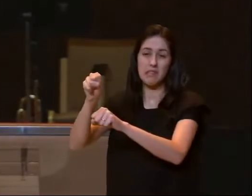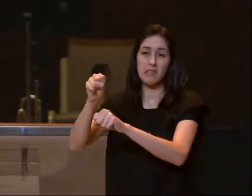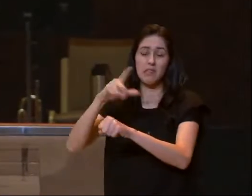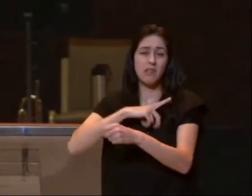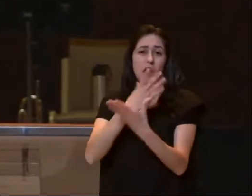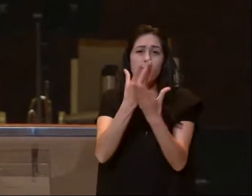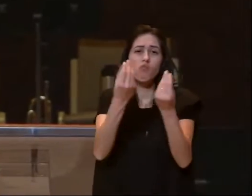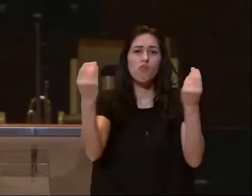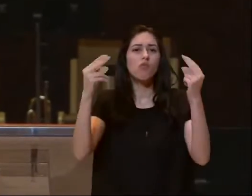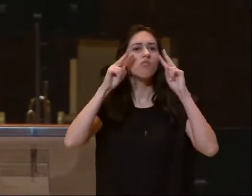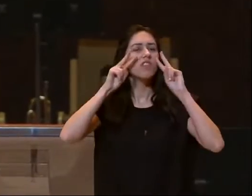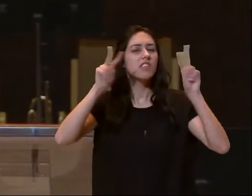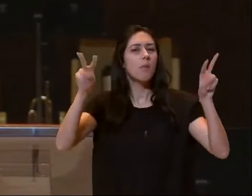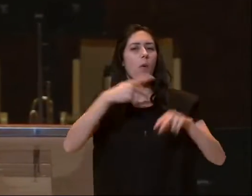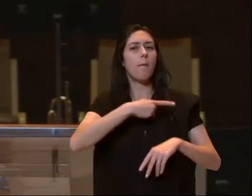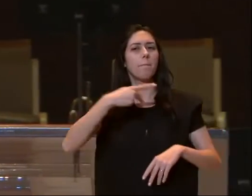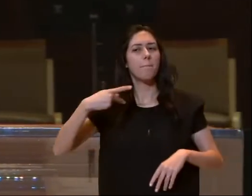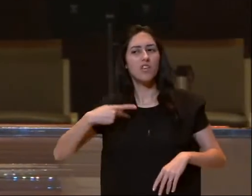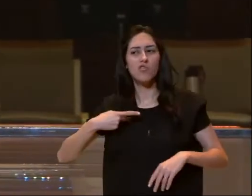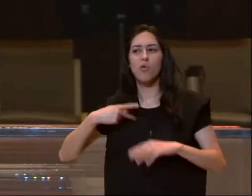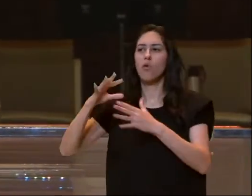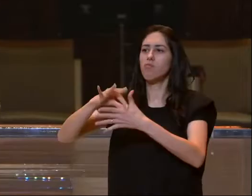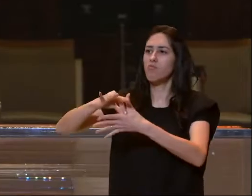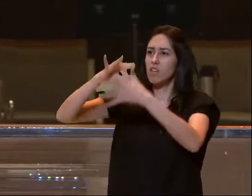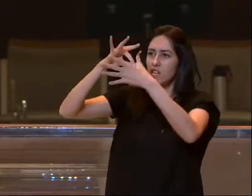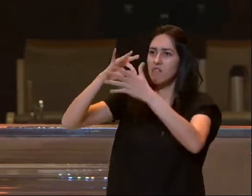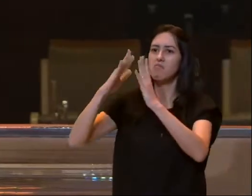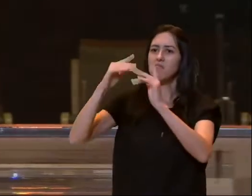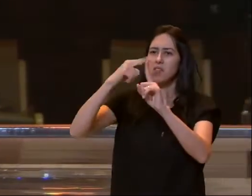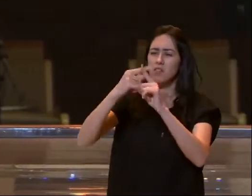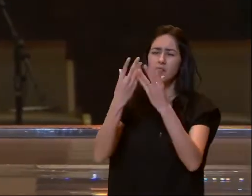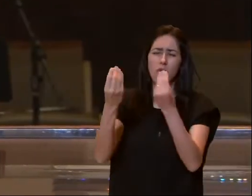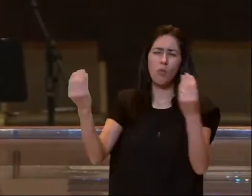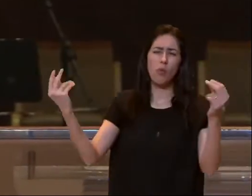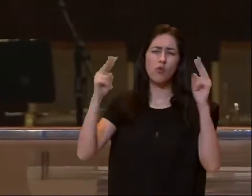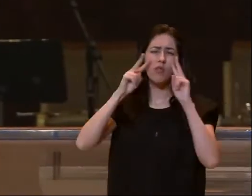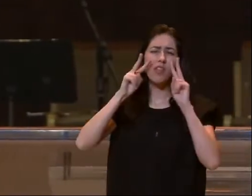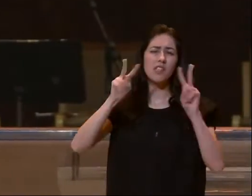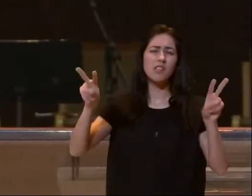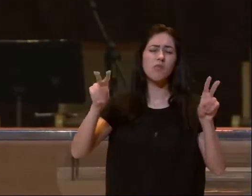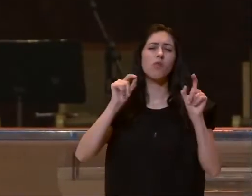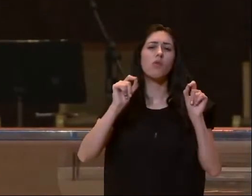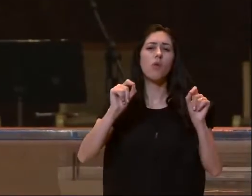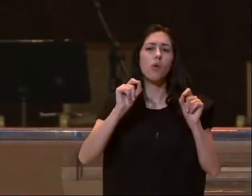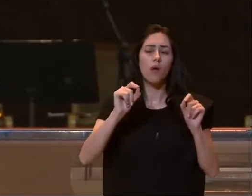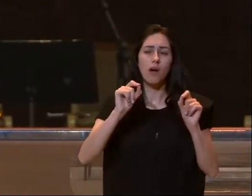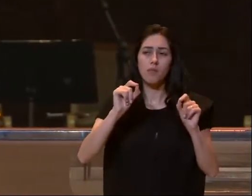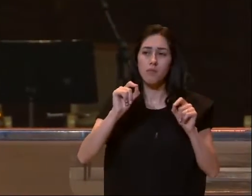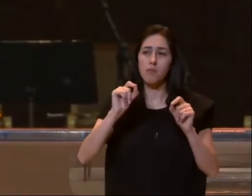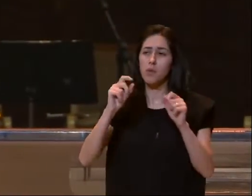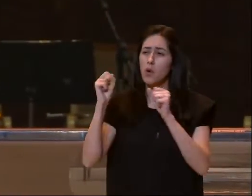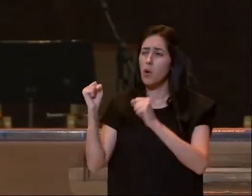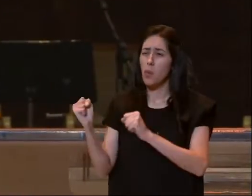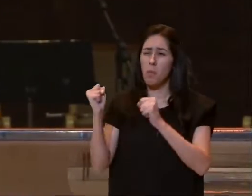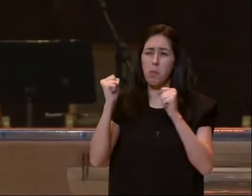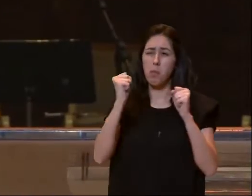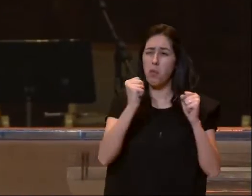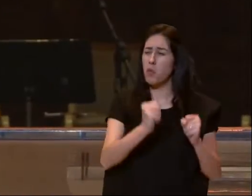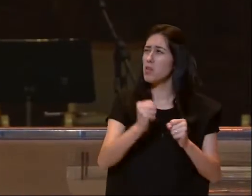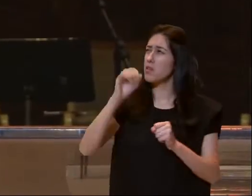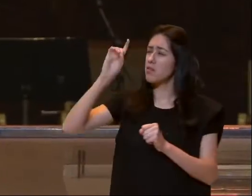dos pastores, dos líderes da igreja, de uma capacitação, de um poder revelado